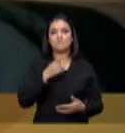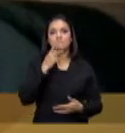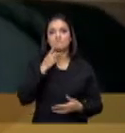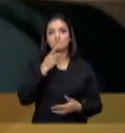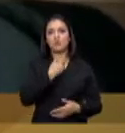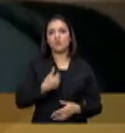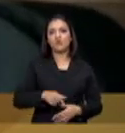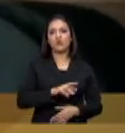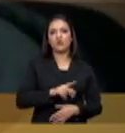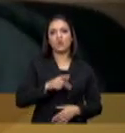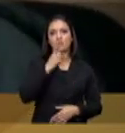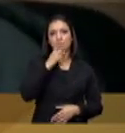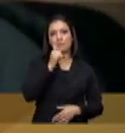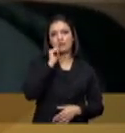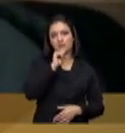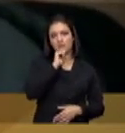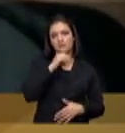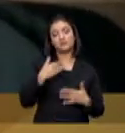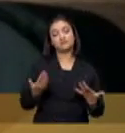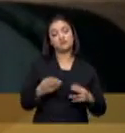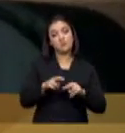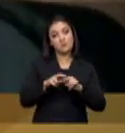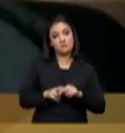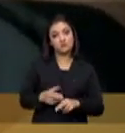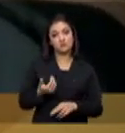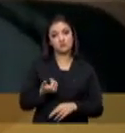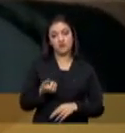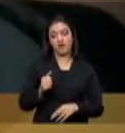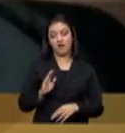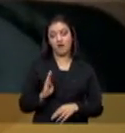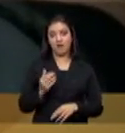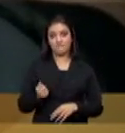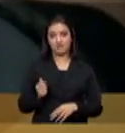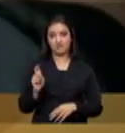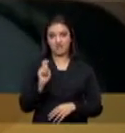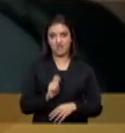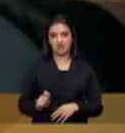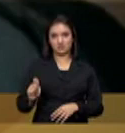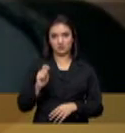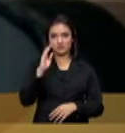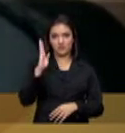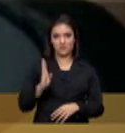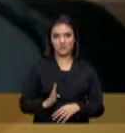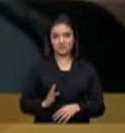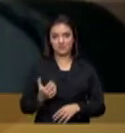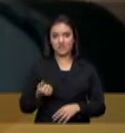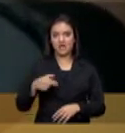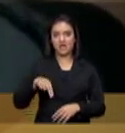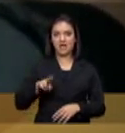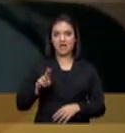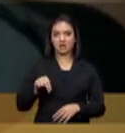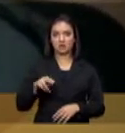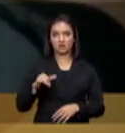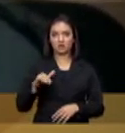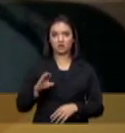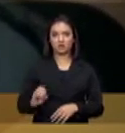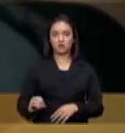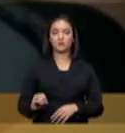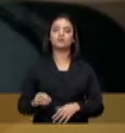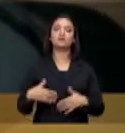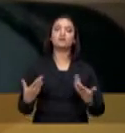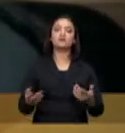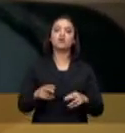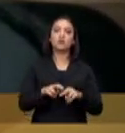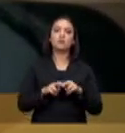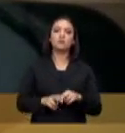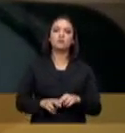paternalista. Por isso, para a ABA, cito entre aspas, o banimento da publicidade de